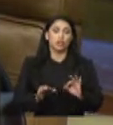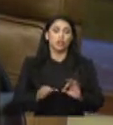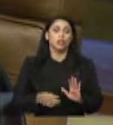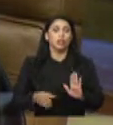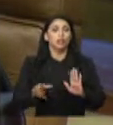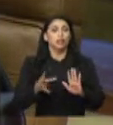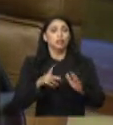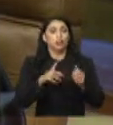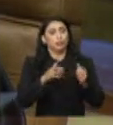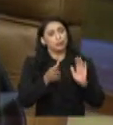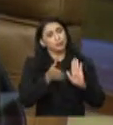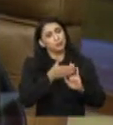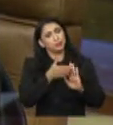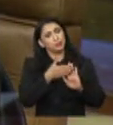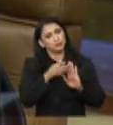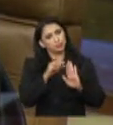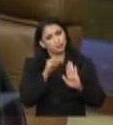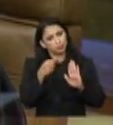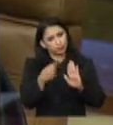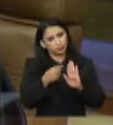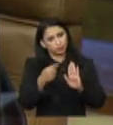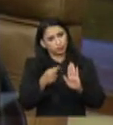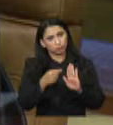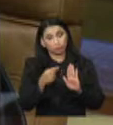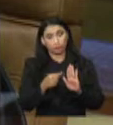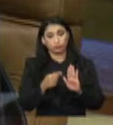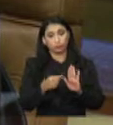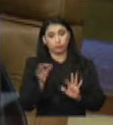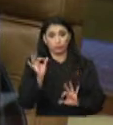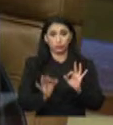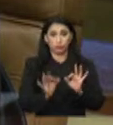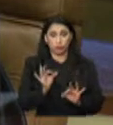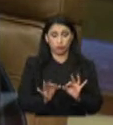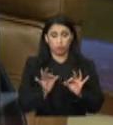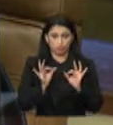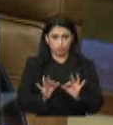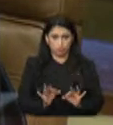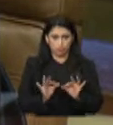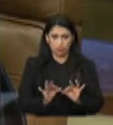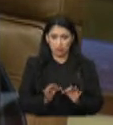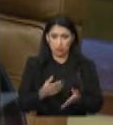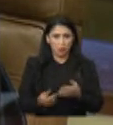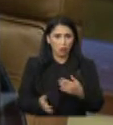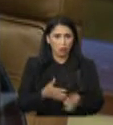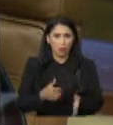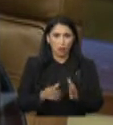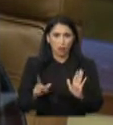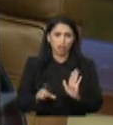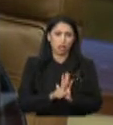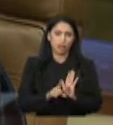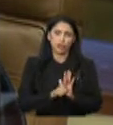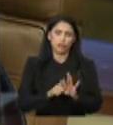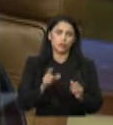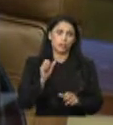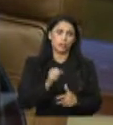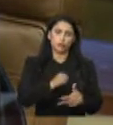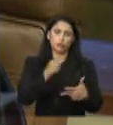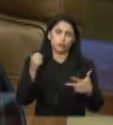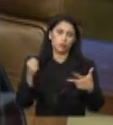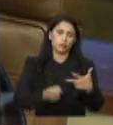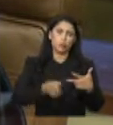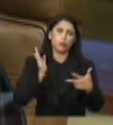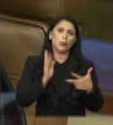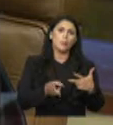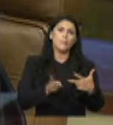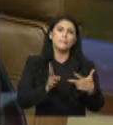cláusula de salvaguarda do ato jurídico perfeito aplica-se a qualquer lei editada pelo poder público